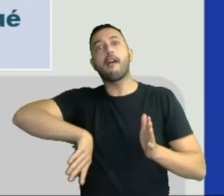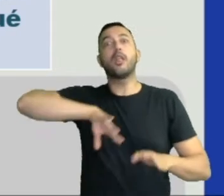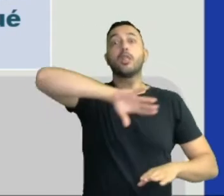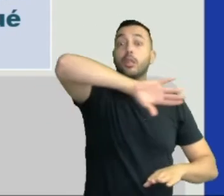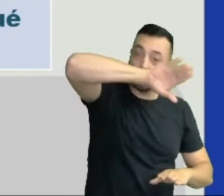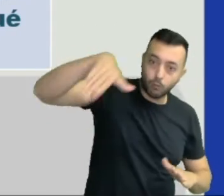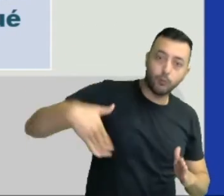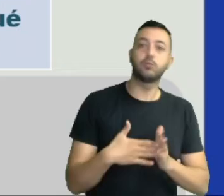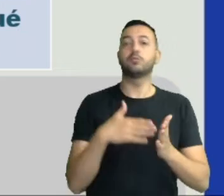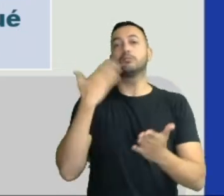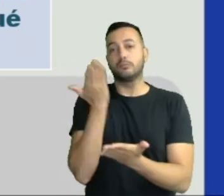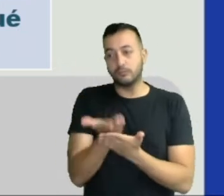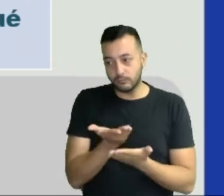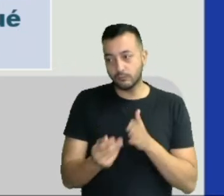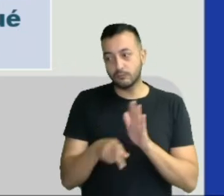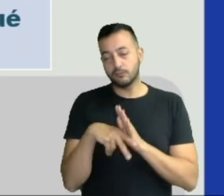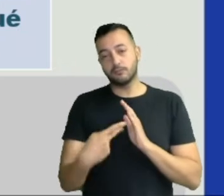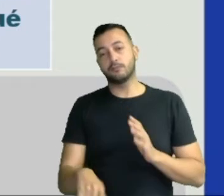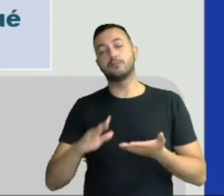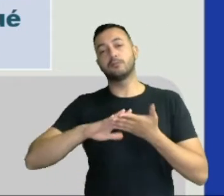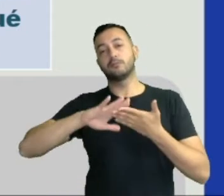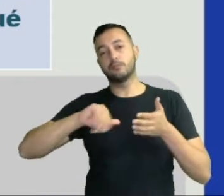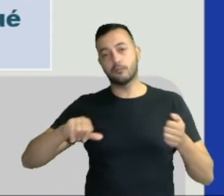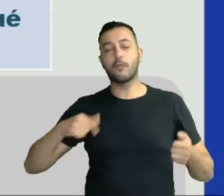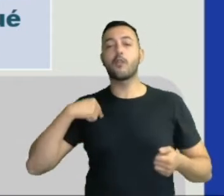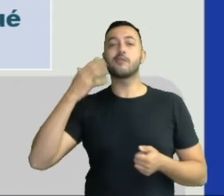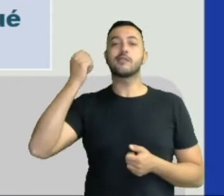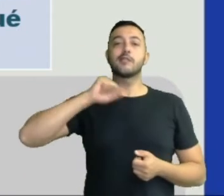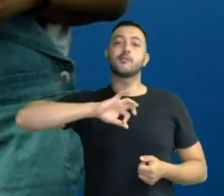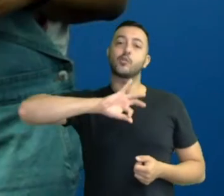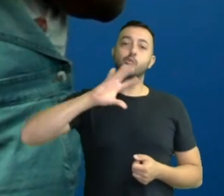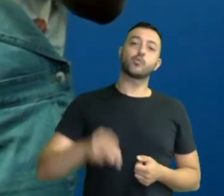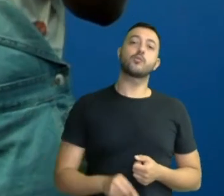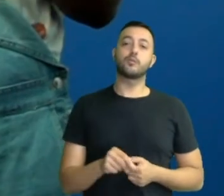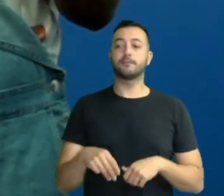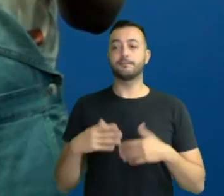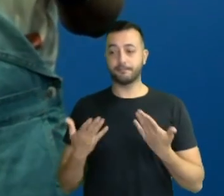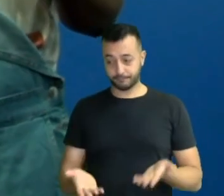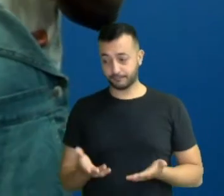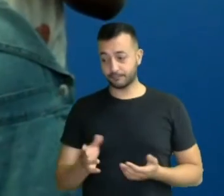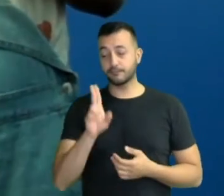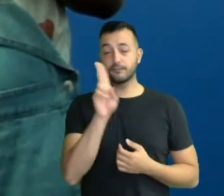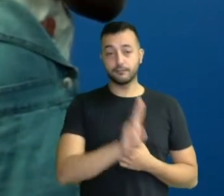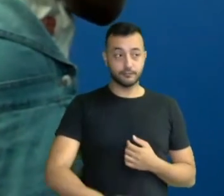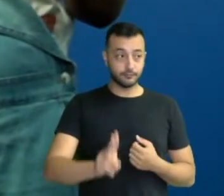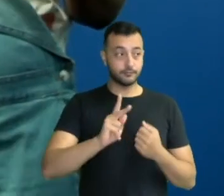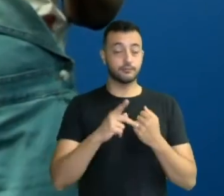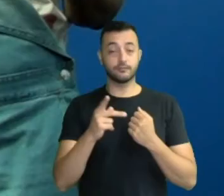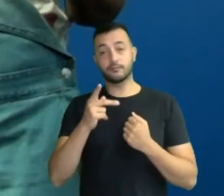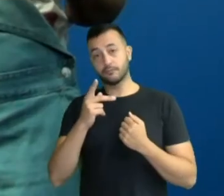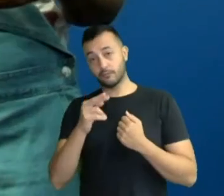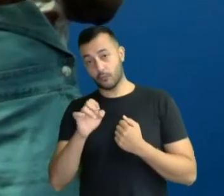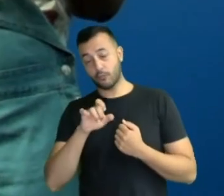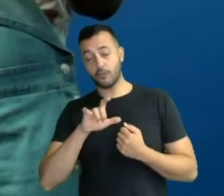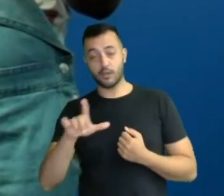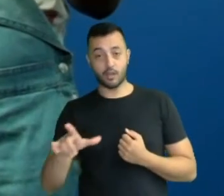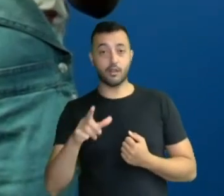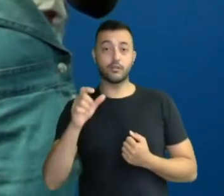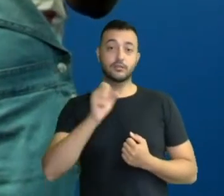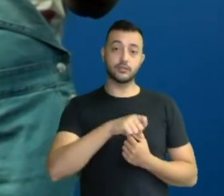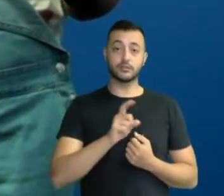todos os verbos que existem em língua espanhola. E aí eu sei tudo, certo? Então, esse uso de pronominal e não